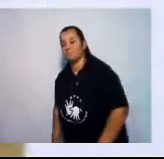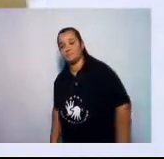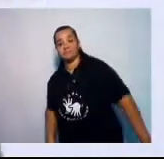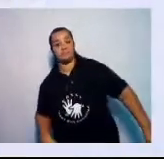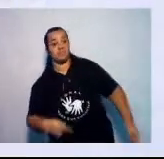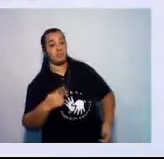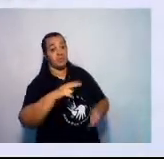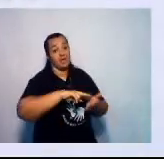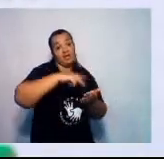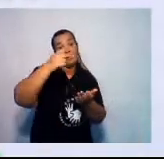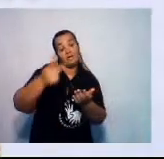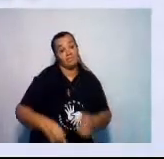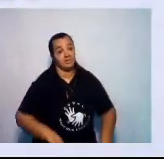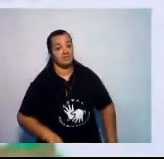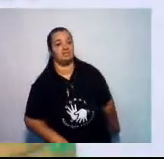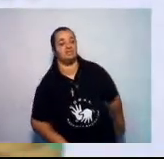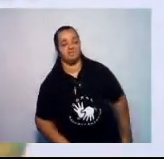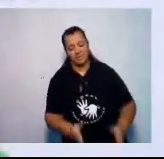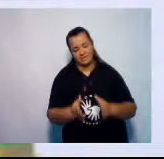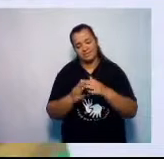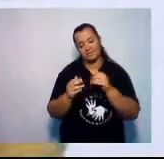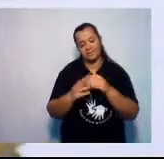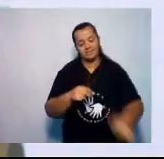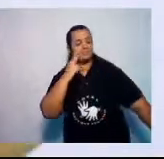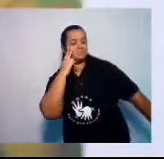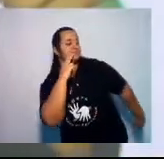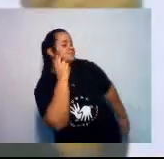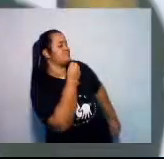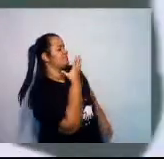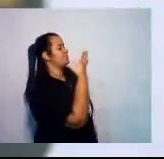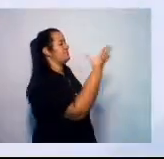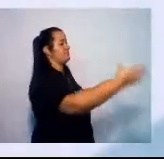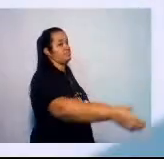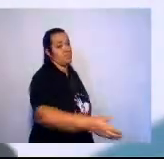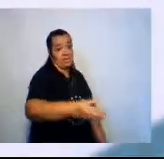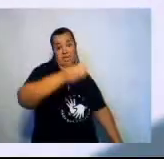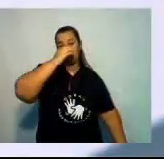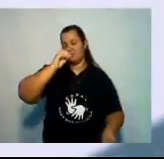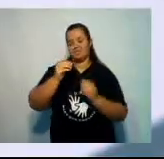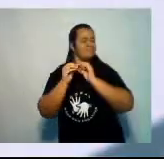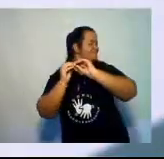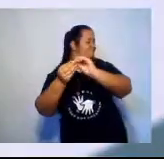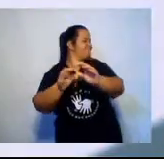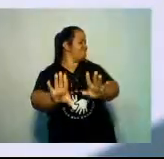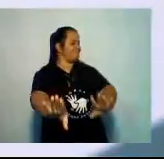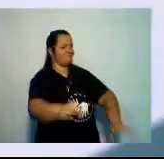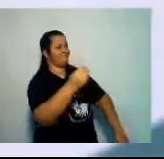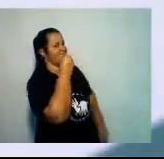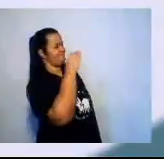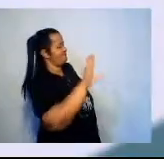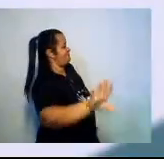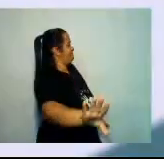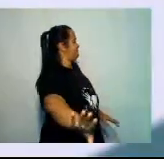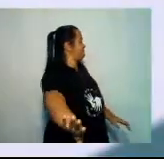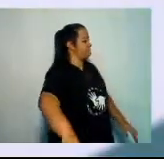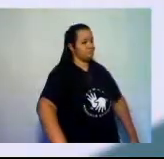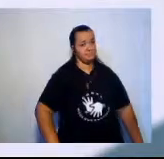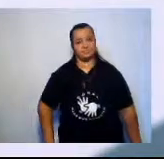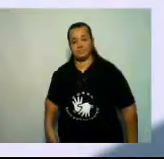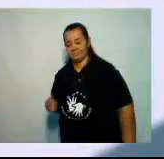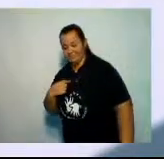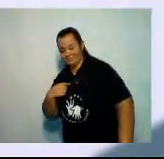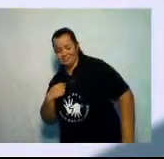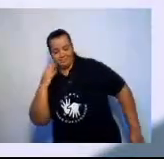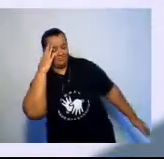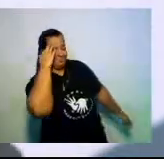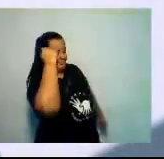dom. Vamos pular a parte que eu peço aquele vinho do bom. A taça não merece tirar seu